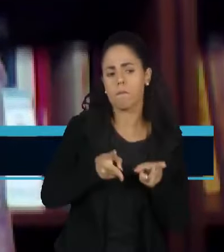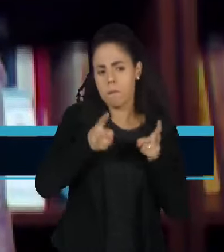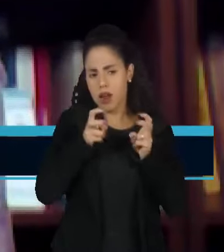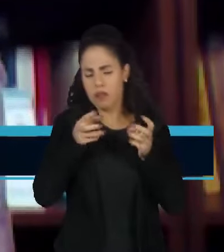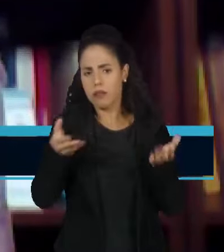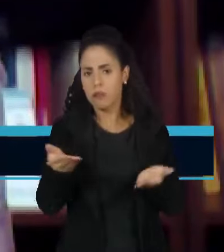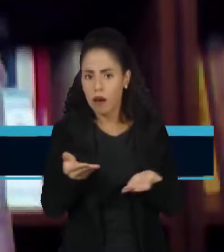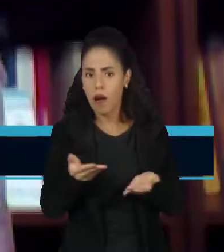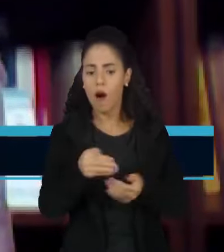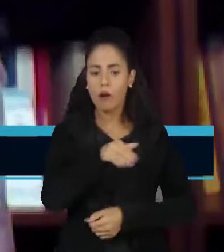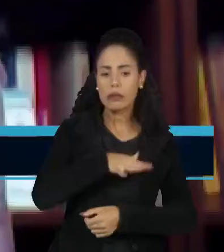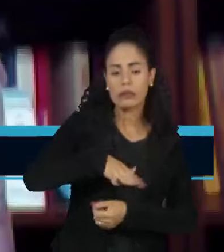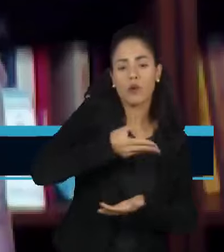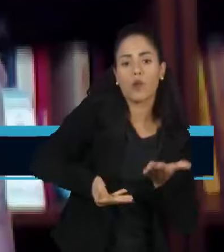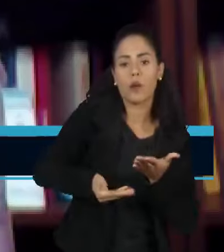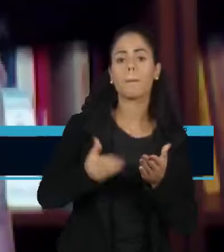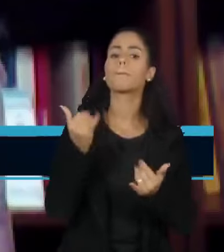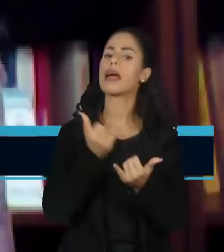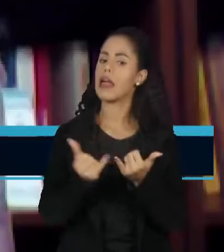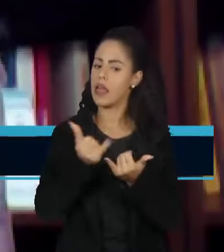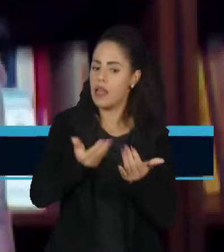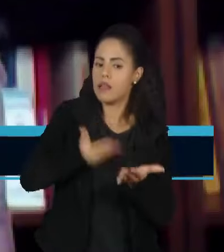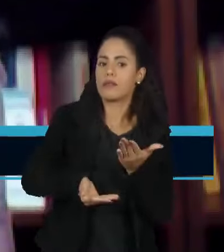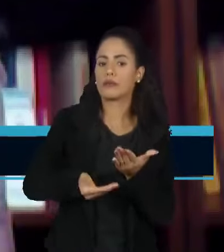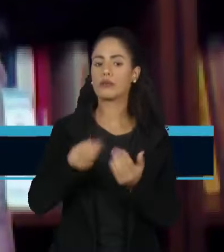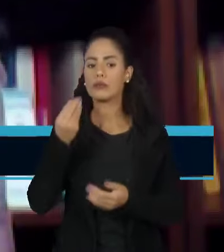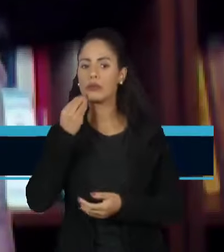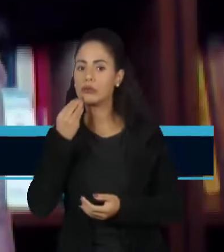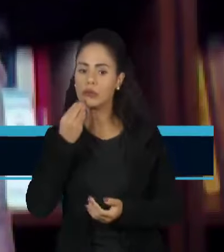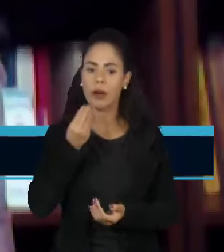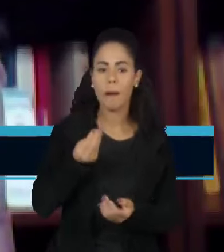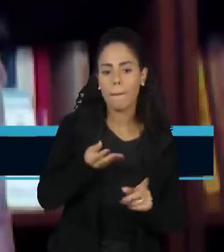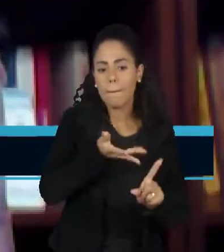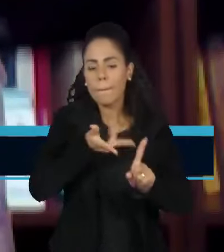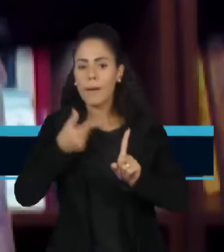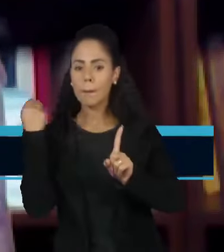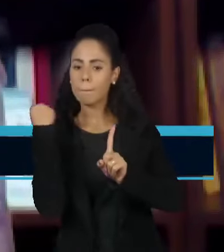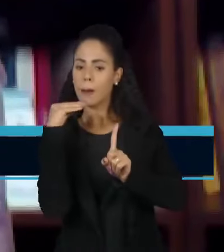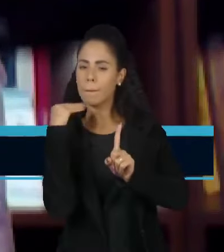o espaço foi perdido, está difícil de recuperar. Então, daí você